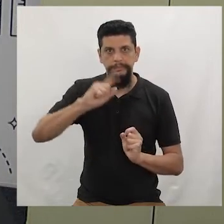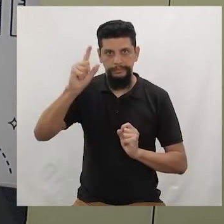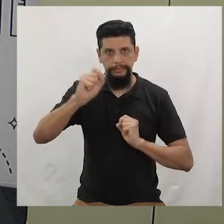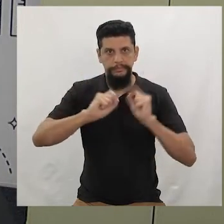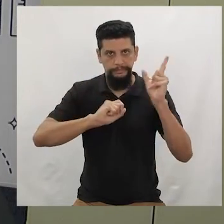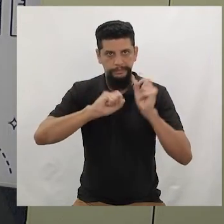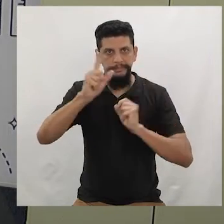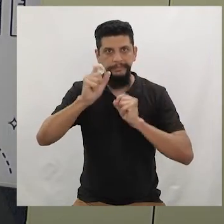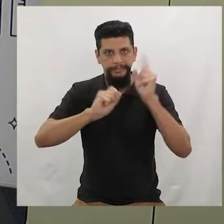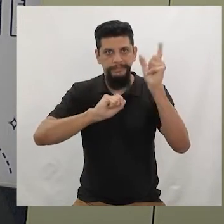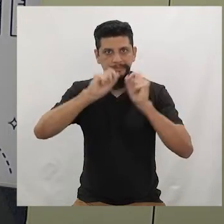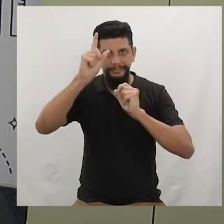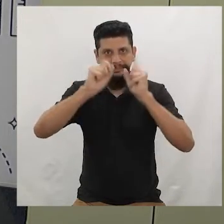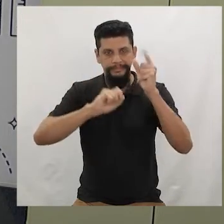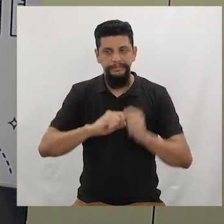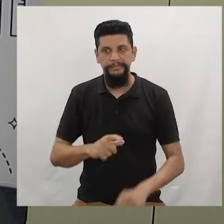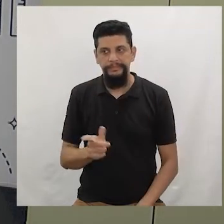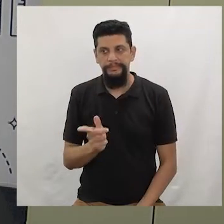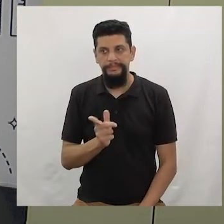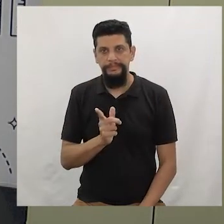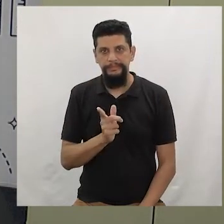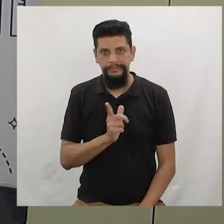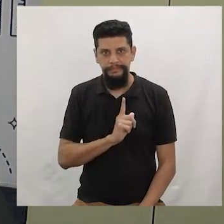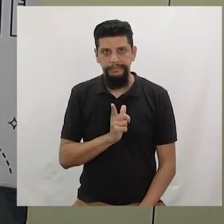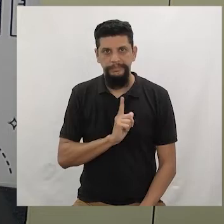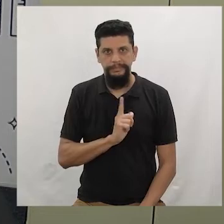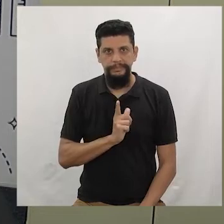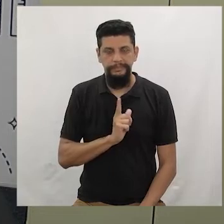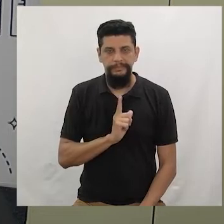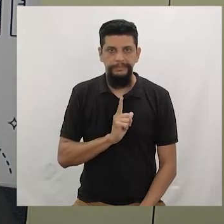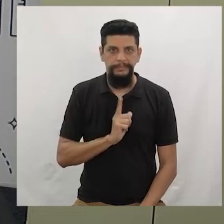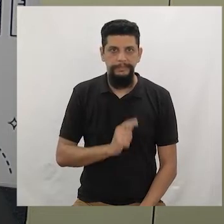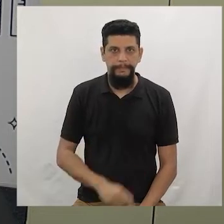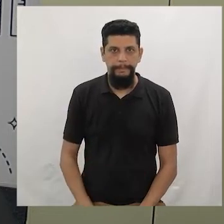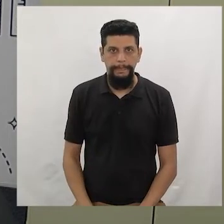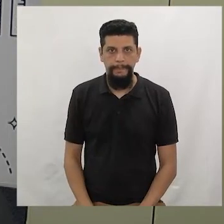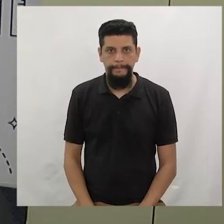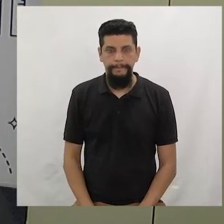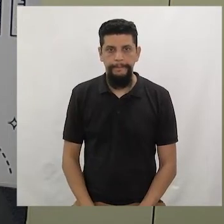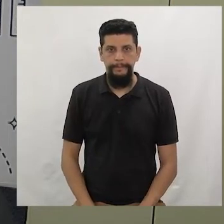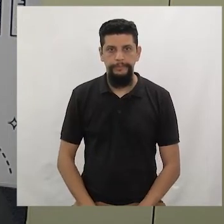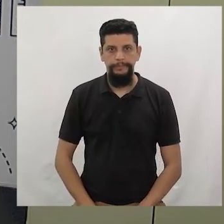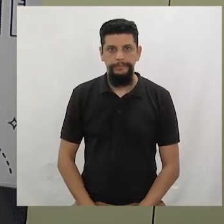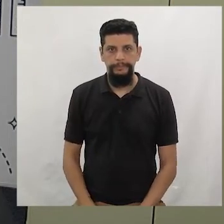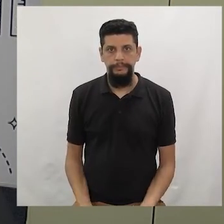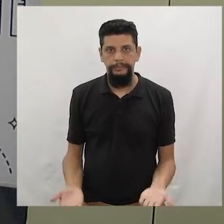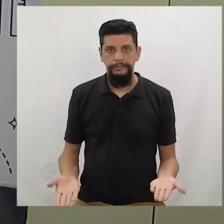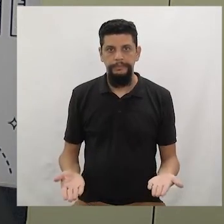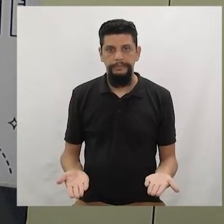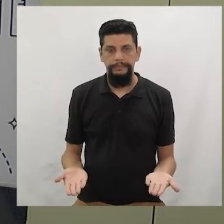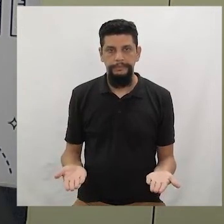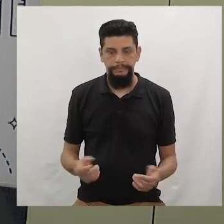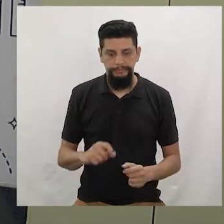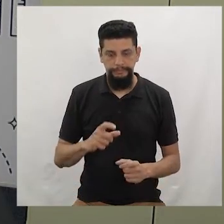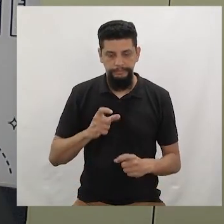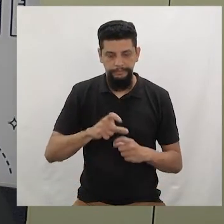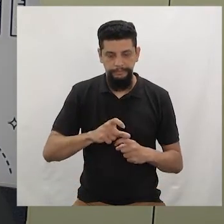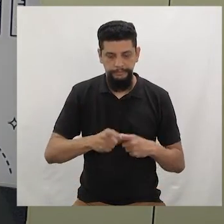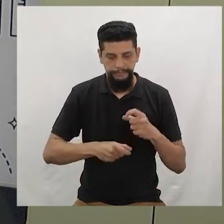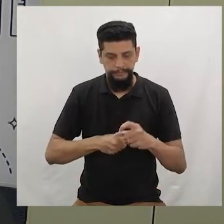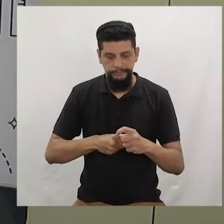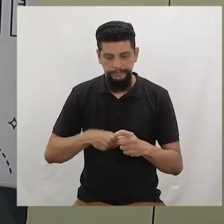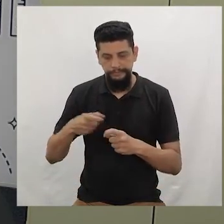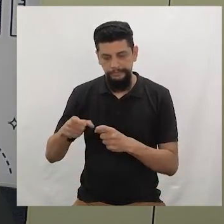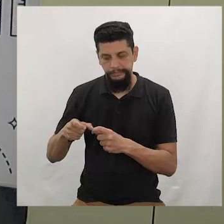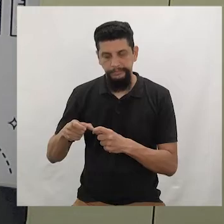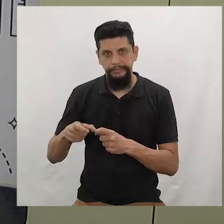estrelas. Estrela, professora. Eu tenho um par de estrelas. De estrelas. Eu vi a lua lá, falei lua, mas são isso, estrelas. Isso.